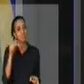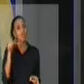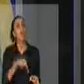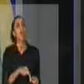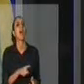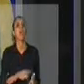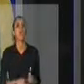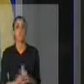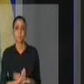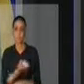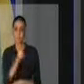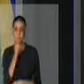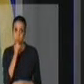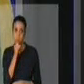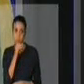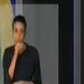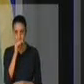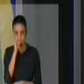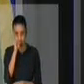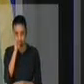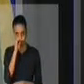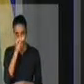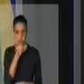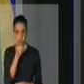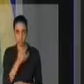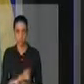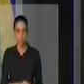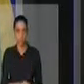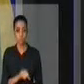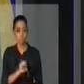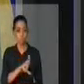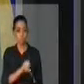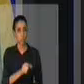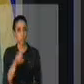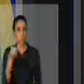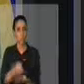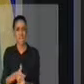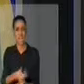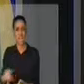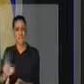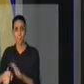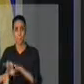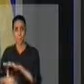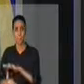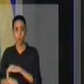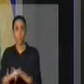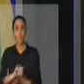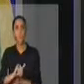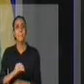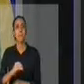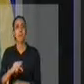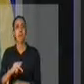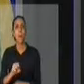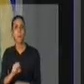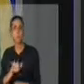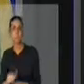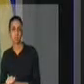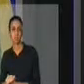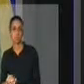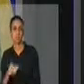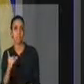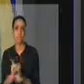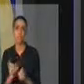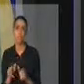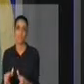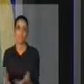subfinanciamento. Só para exemplificar a vocês, o SUS paga menos de R$100 em uma biópsia para ser feita para o diagnóstico